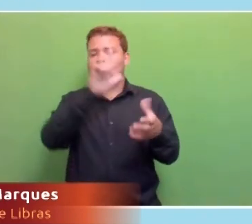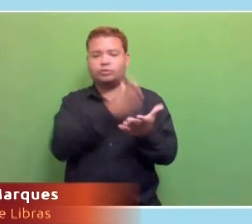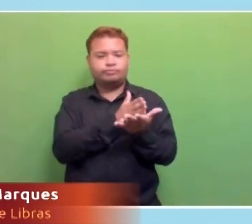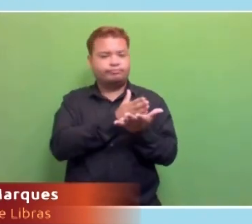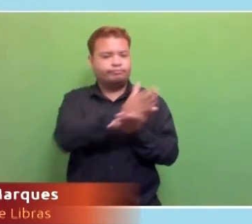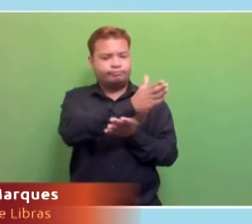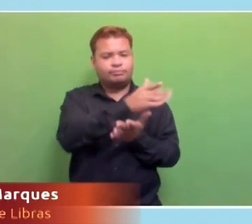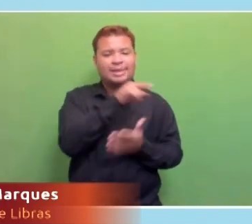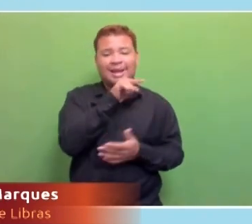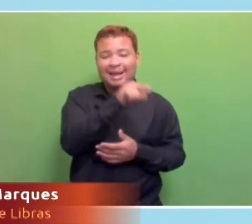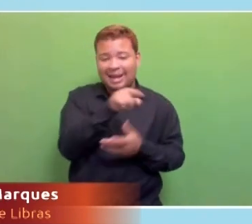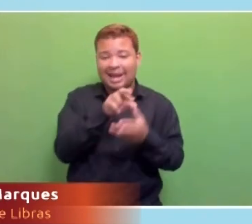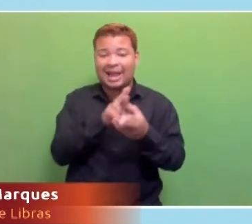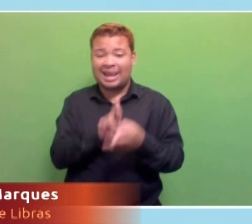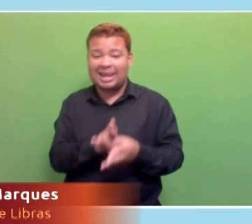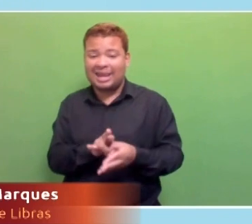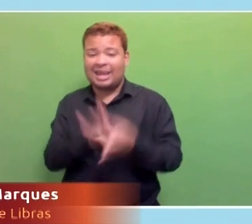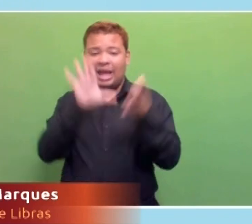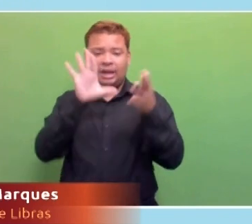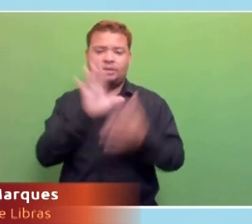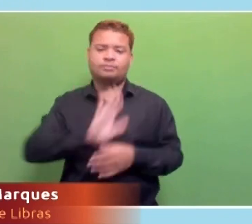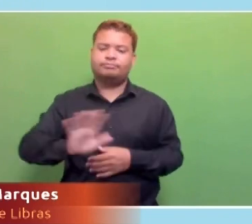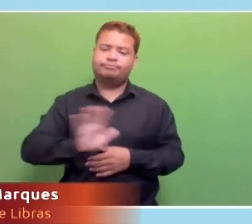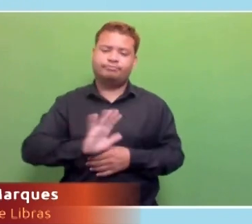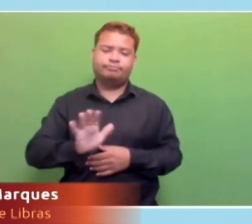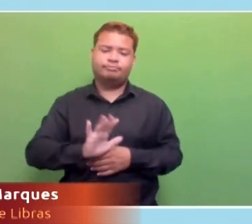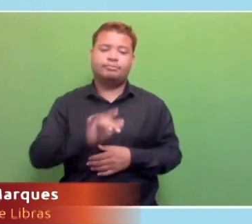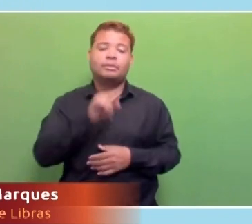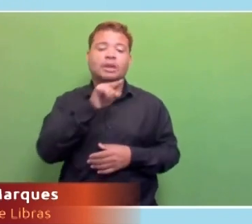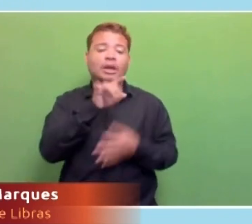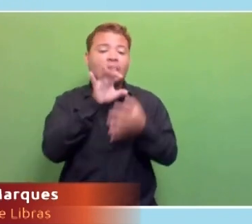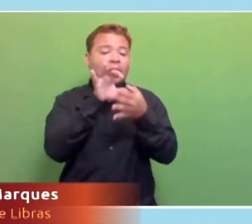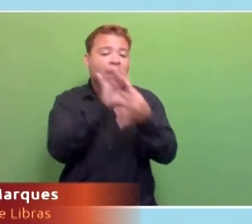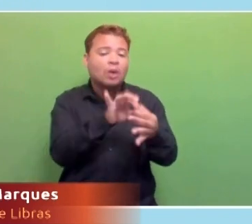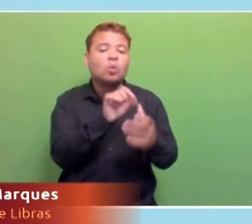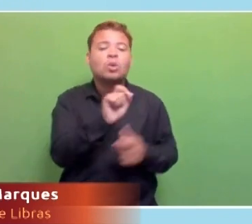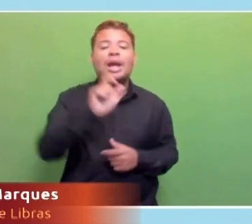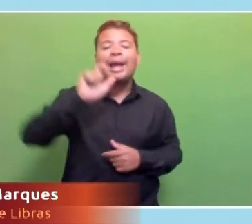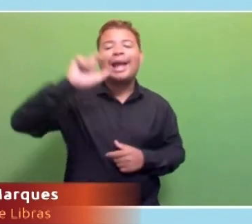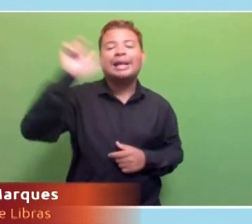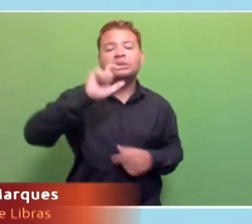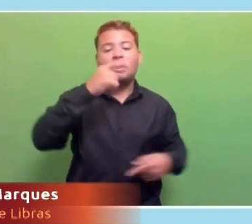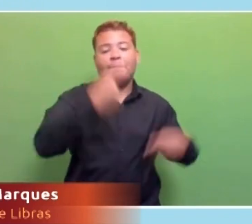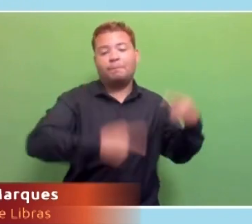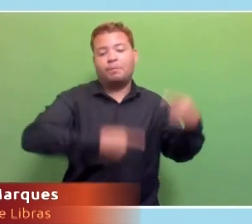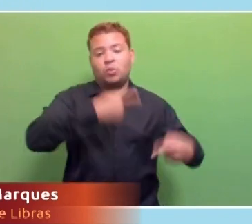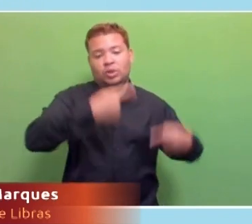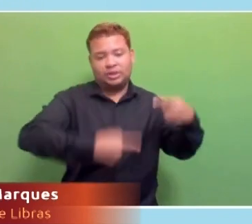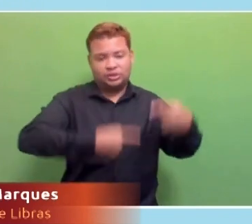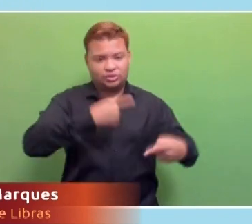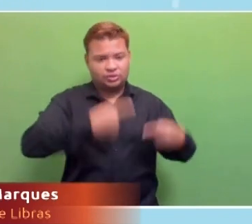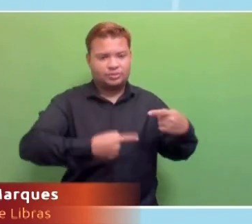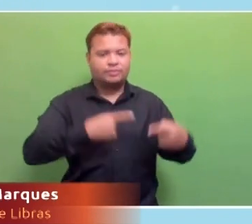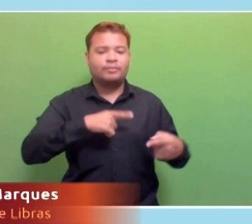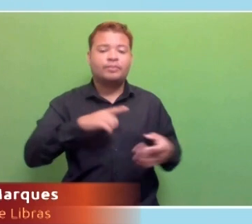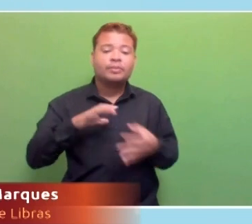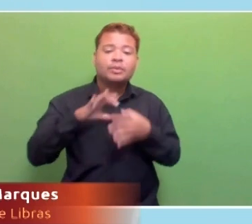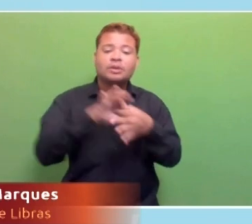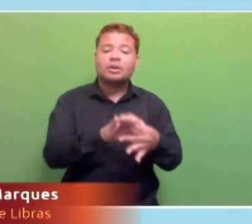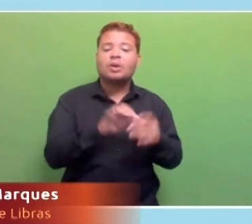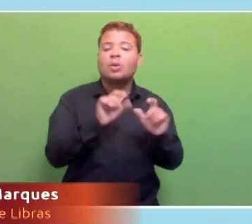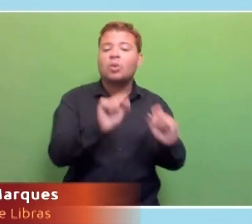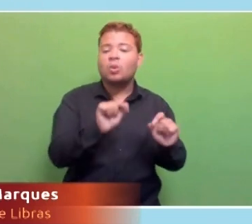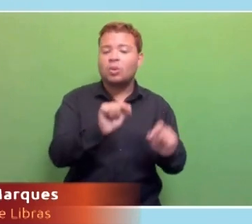uma vertente ligada àquele que se chama Islã político, ou seja, uma vertente do radicalismo islâmico que tem